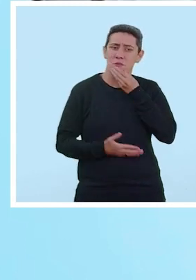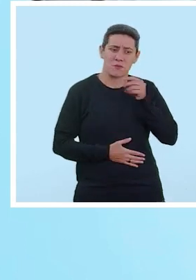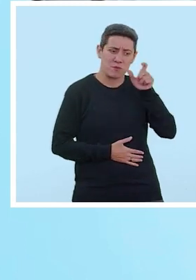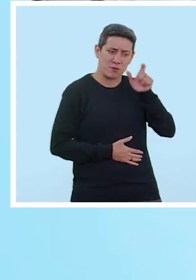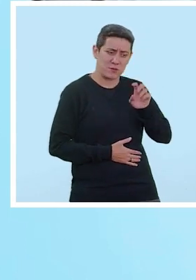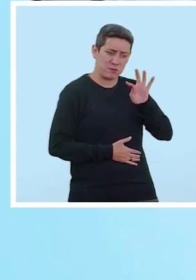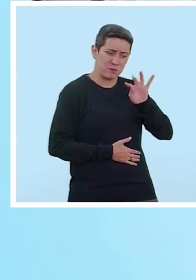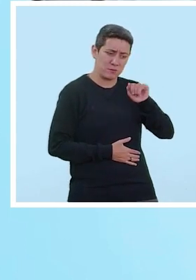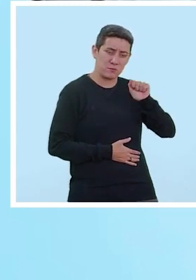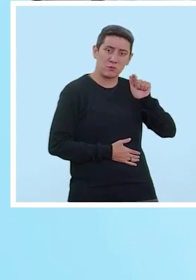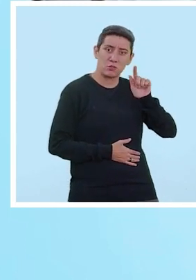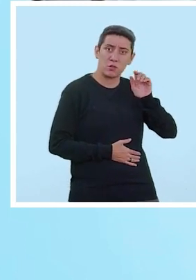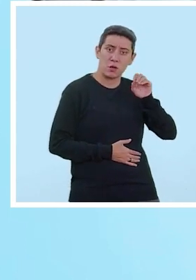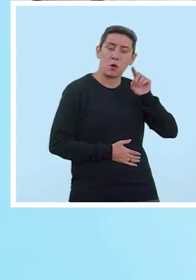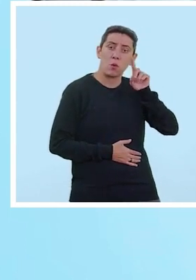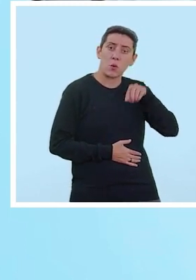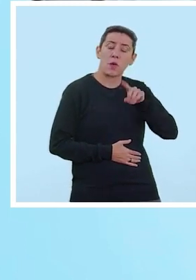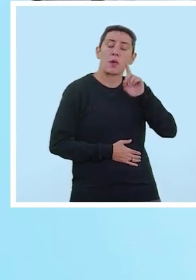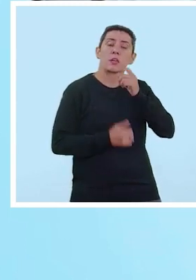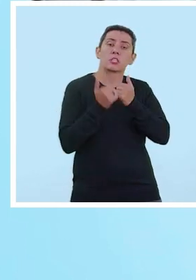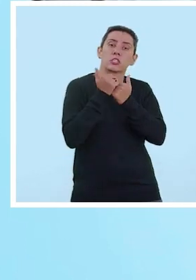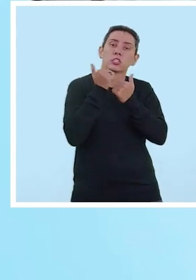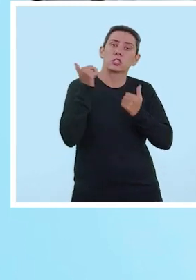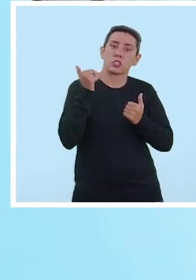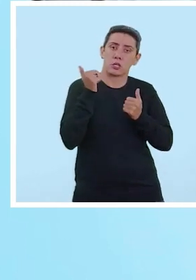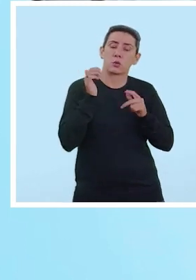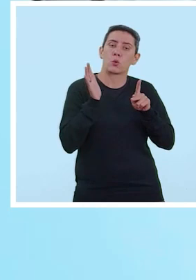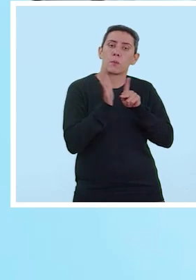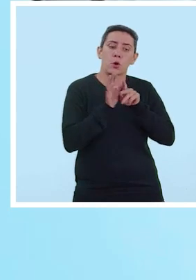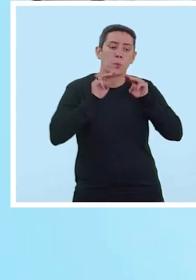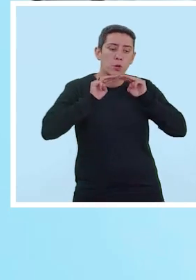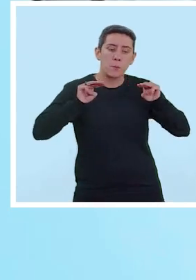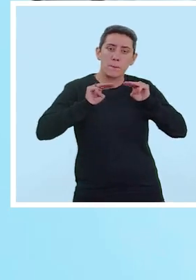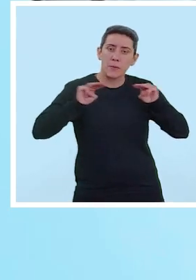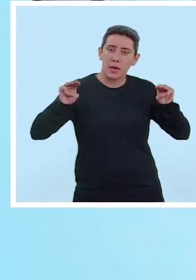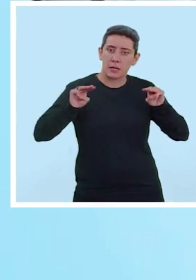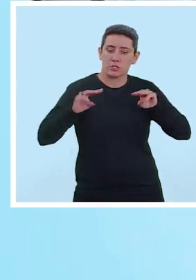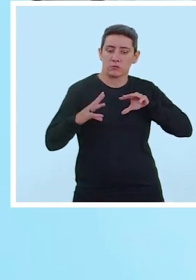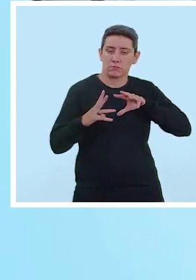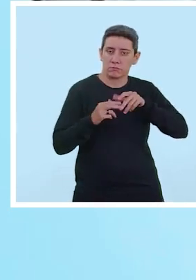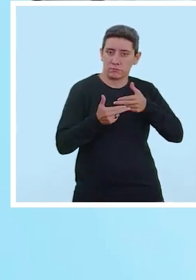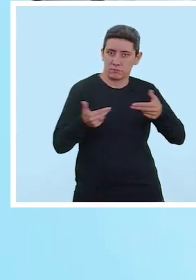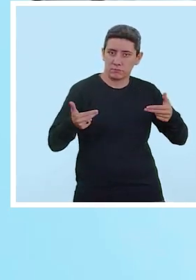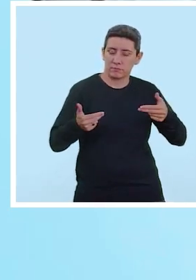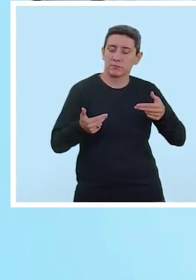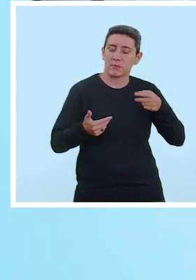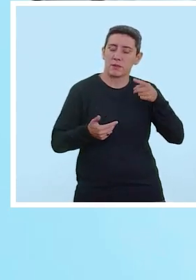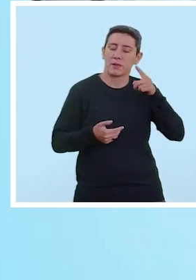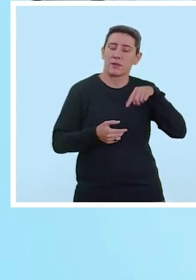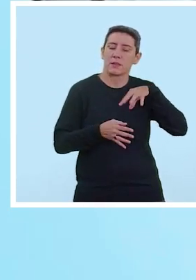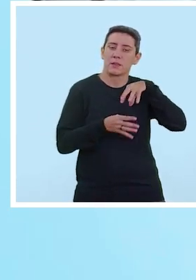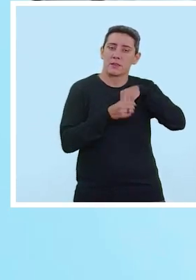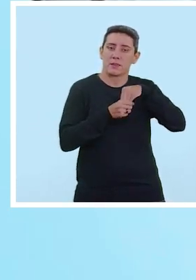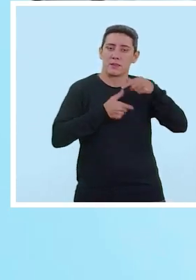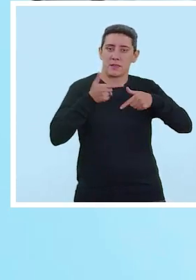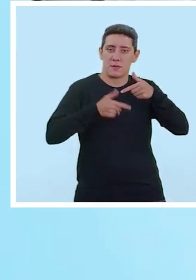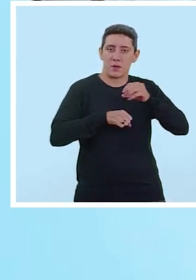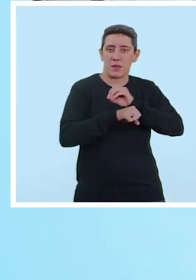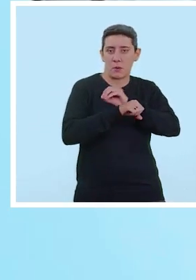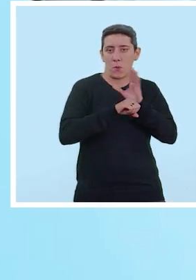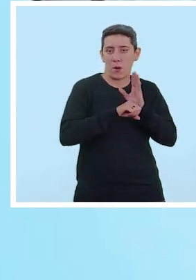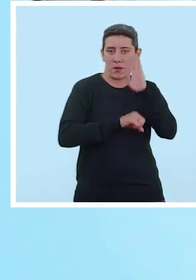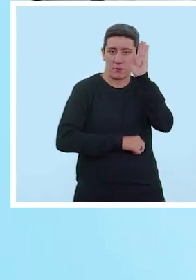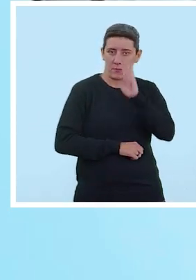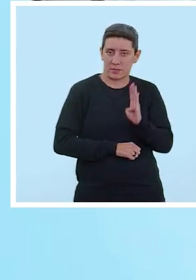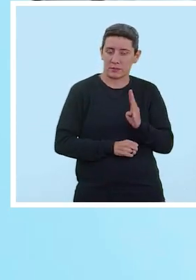o diretor de ecossistema em marketing aqui da Rua Álvaro do Brasil e é com muito orgulho que trago aqui para vocês esse